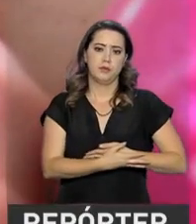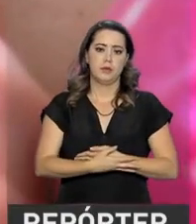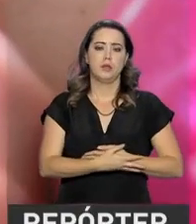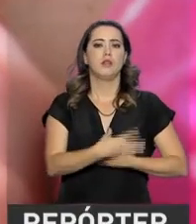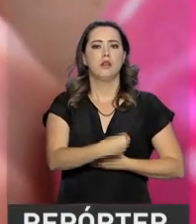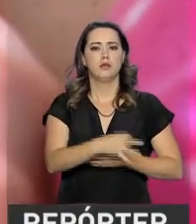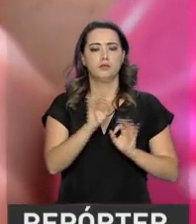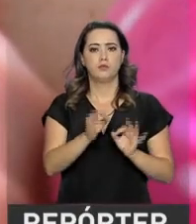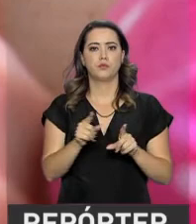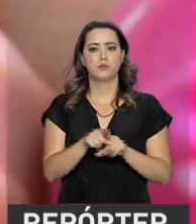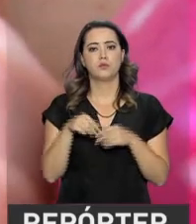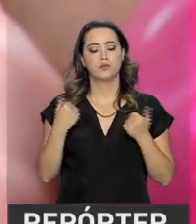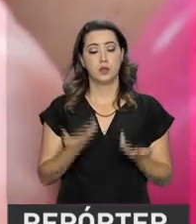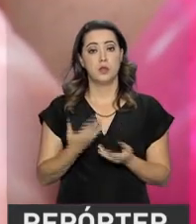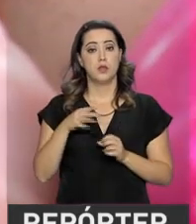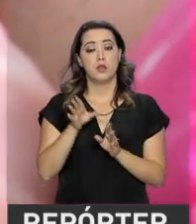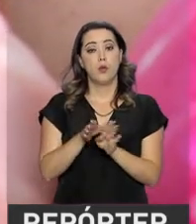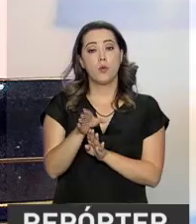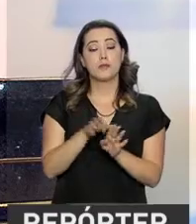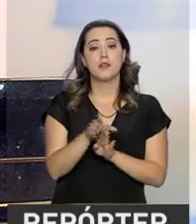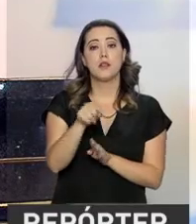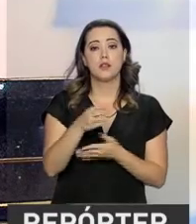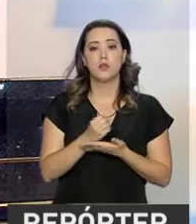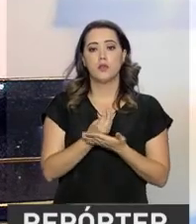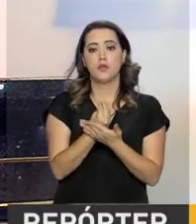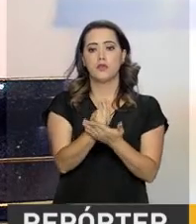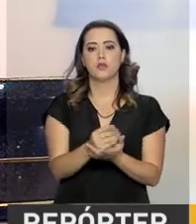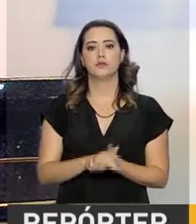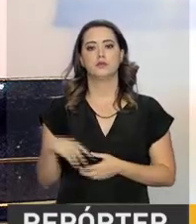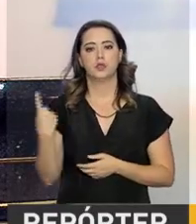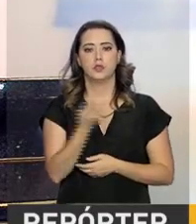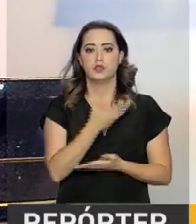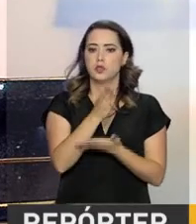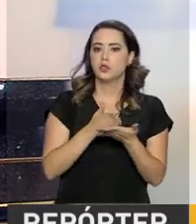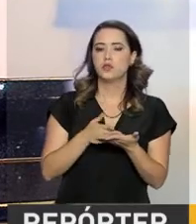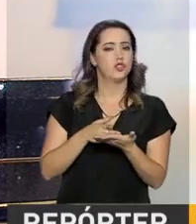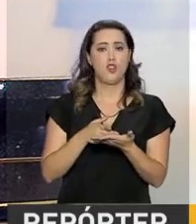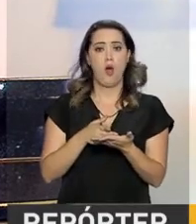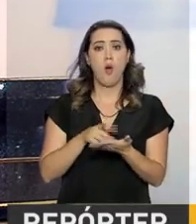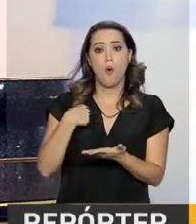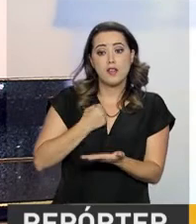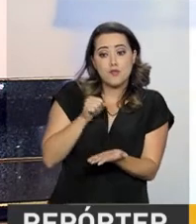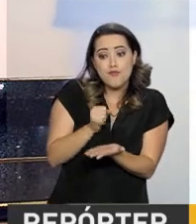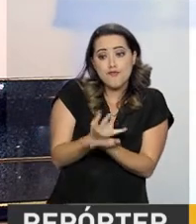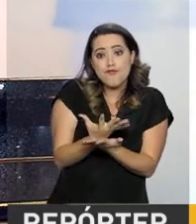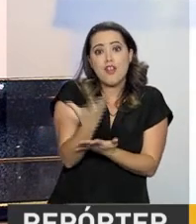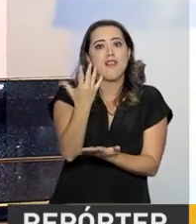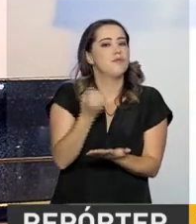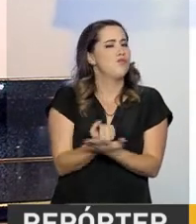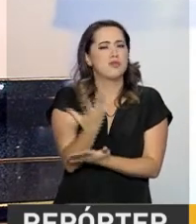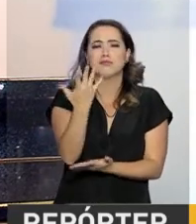de sobra. Por isso, foi aconselhada a doar. A gente não só compartilha, a gente multiplica. Multiplica o leite,